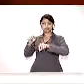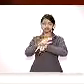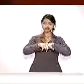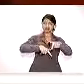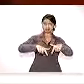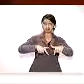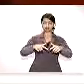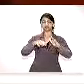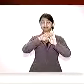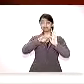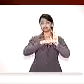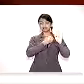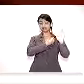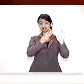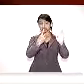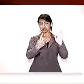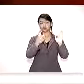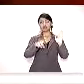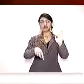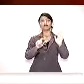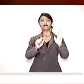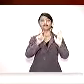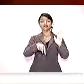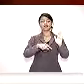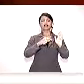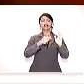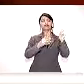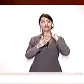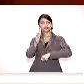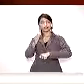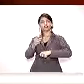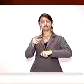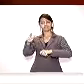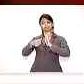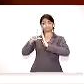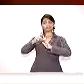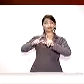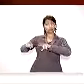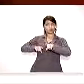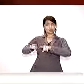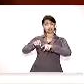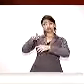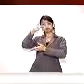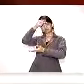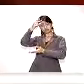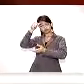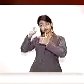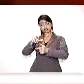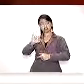item 31 Versa sobre contrato precedido de concorrência celebrado entre a Prefeitura Municipal de